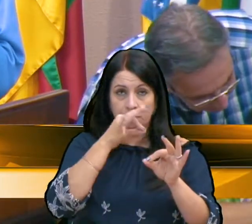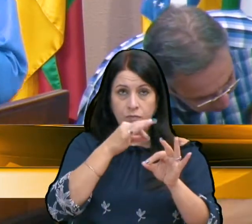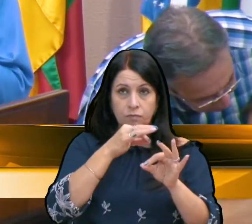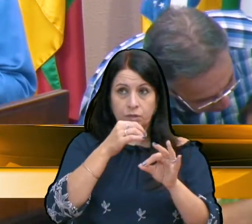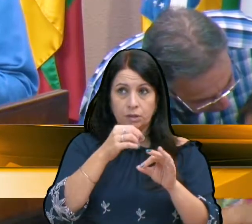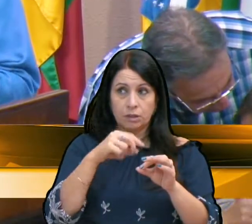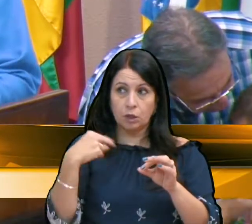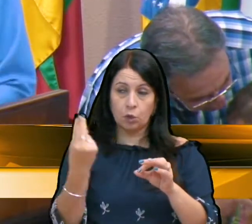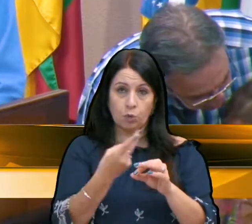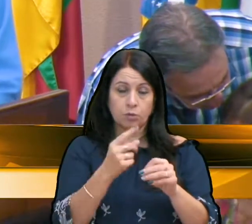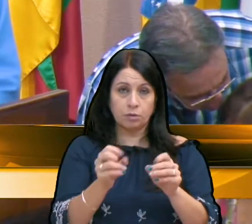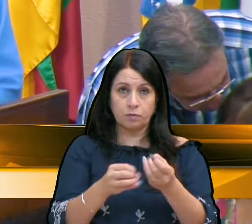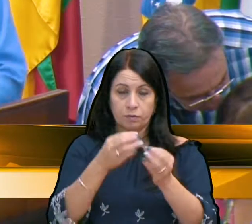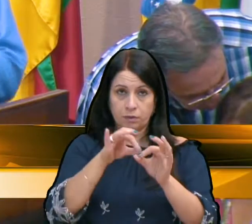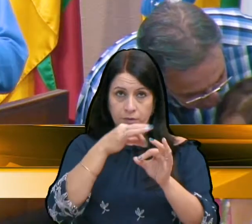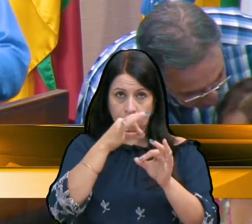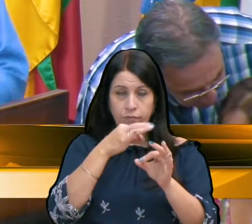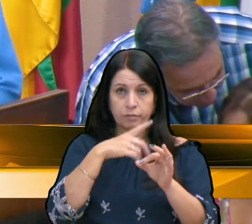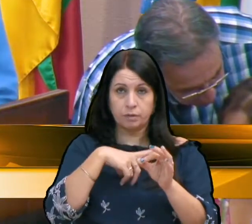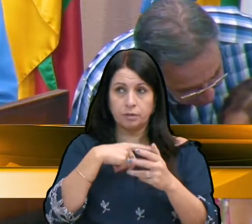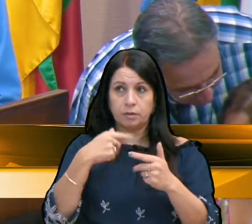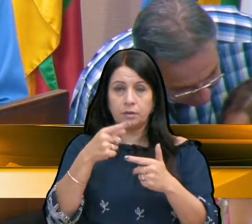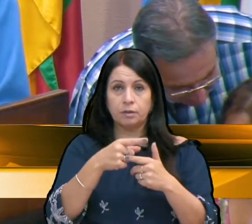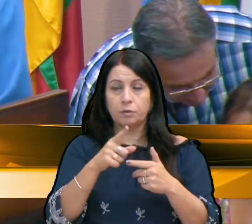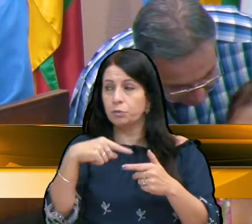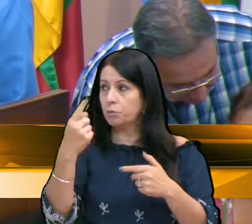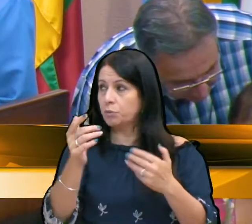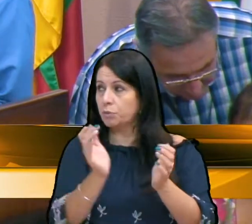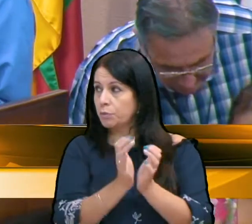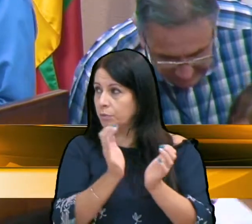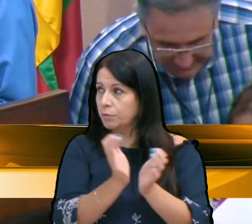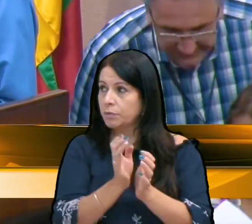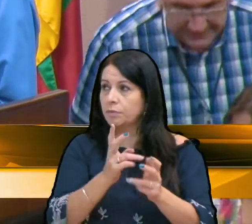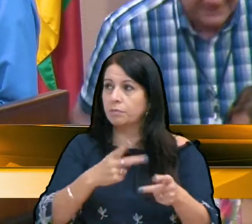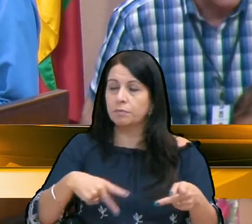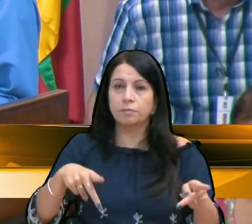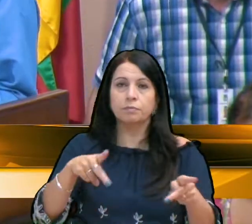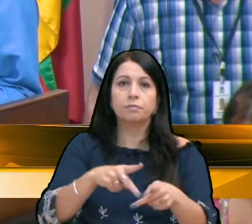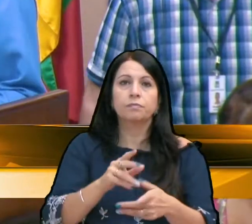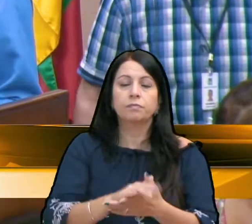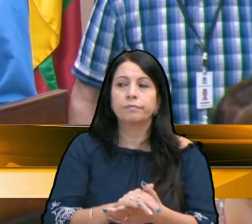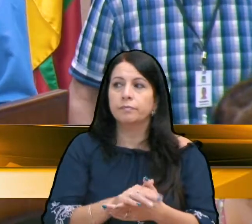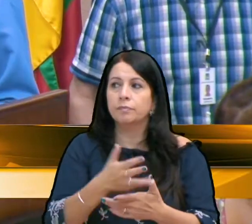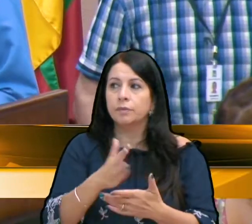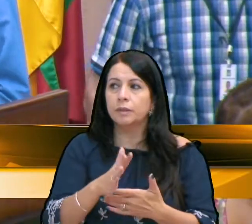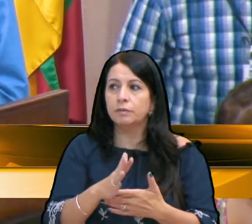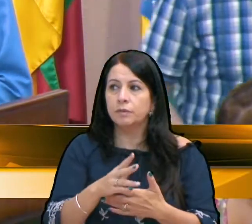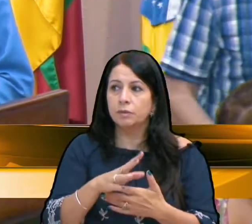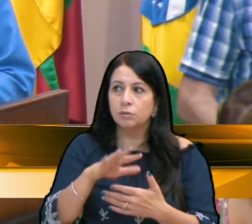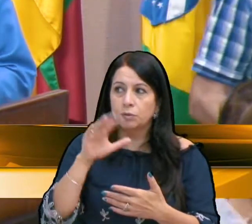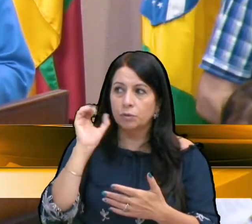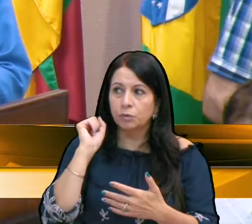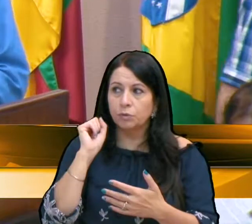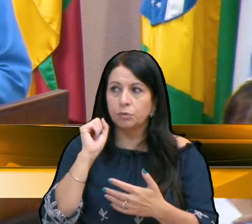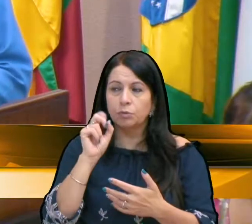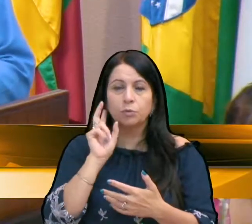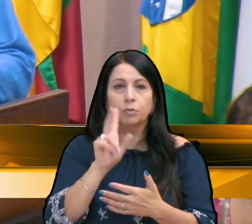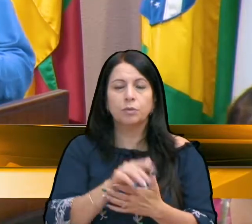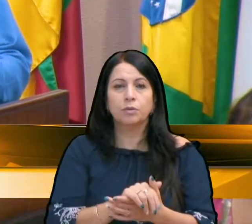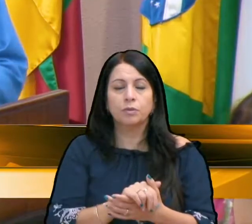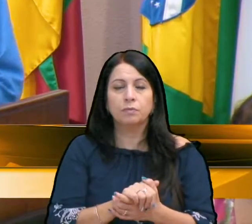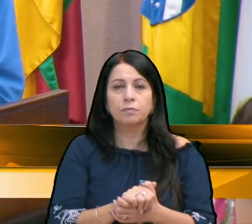uva, mesmo que tenha nos colegas, o nosso povo, muitas vezes tu escuta lá de fora que